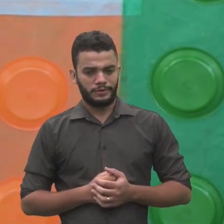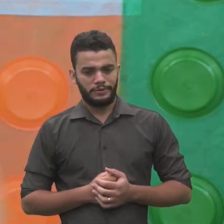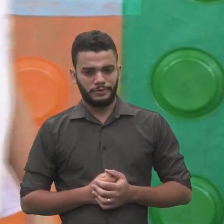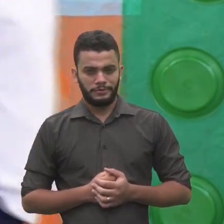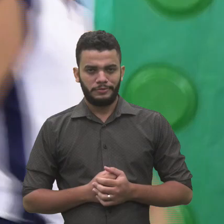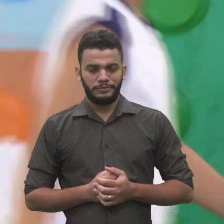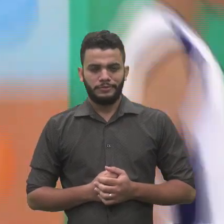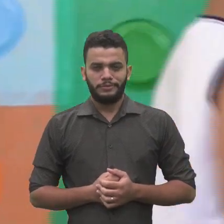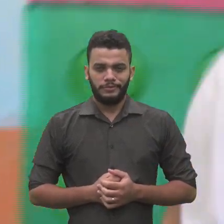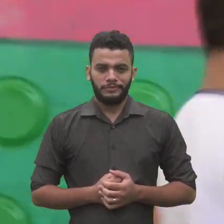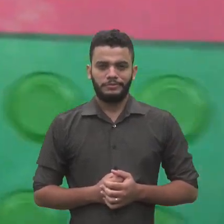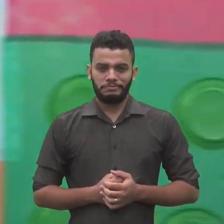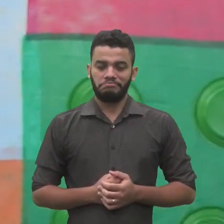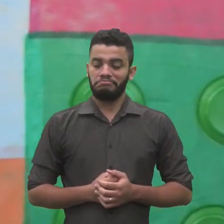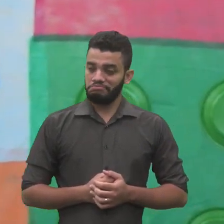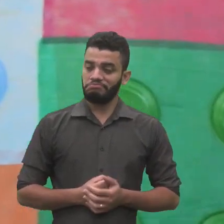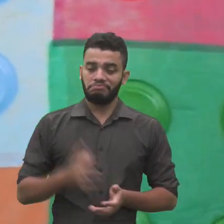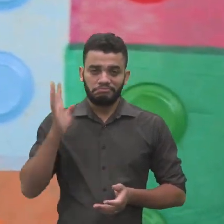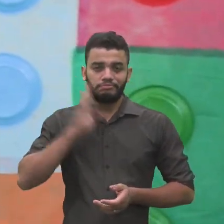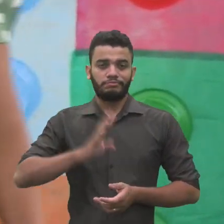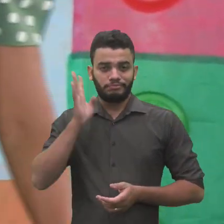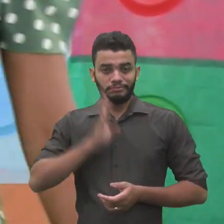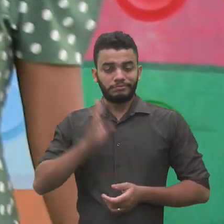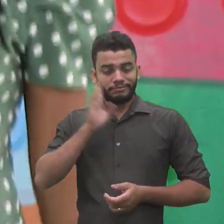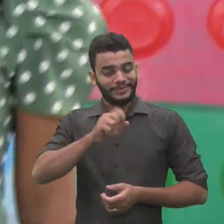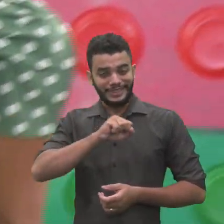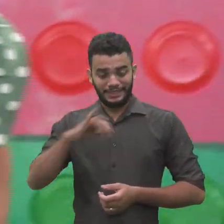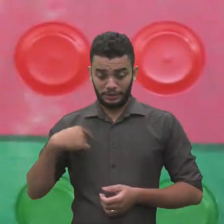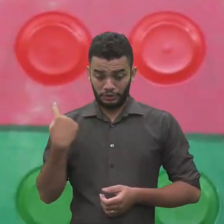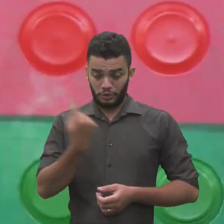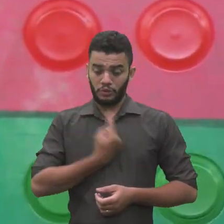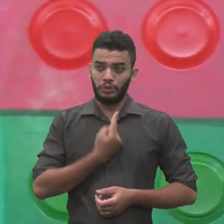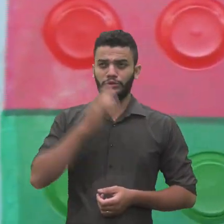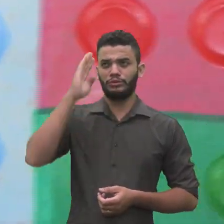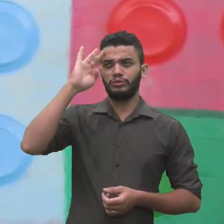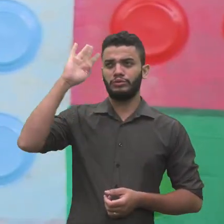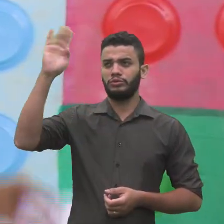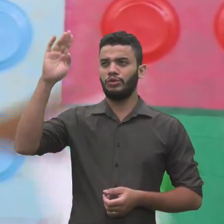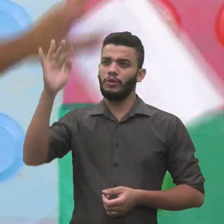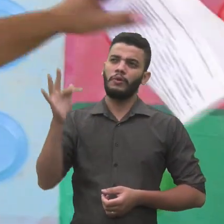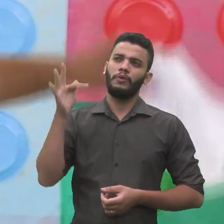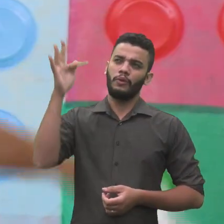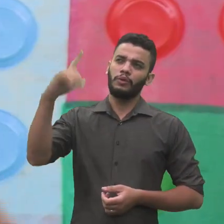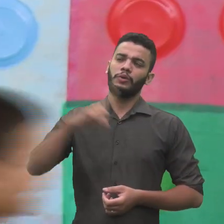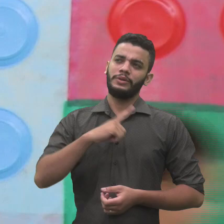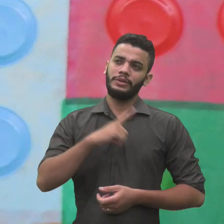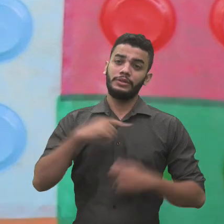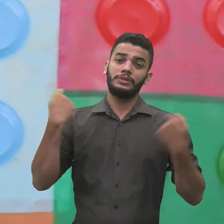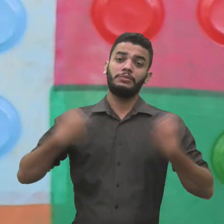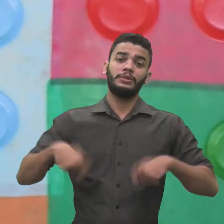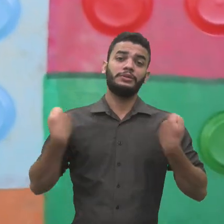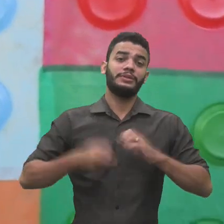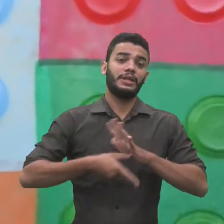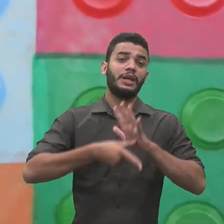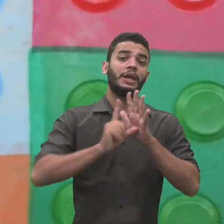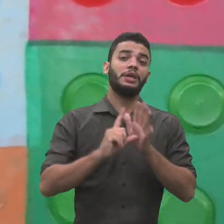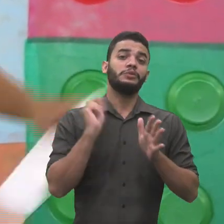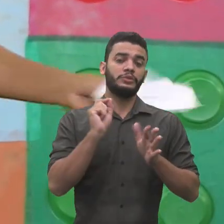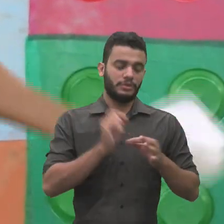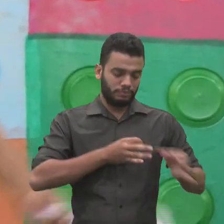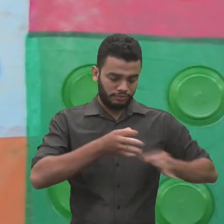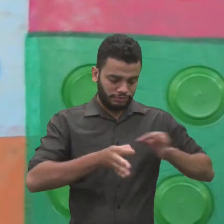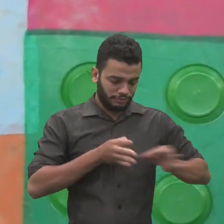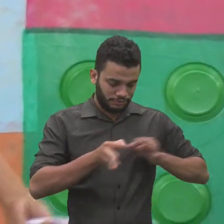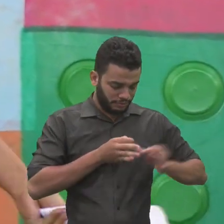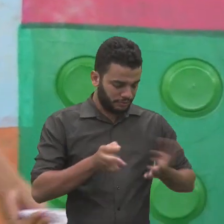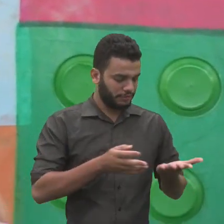estudar. É isso aí, gente. Então, temos um sonho, nós temos que traçar metas e alcançar. E o Lourenço tem que ser bombeiro. Então,